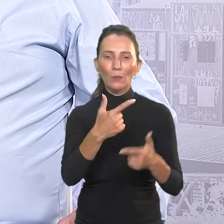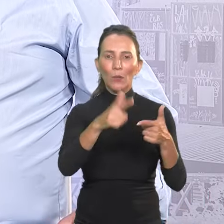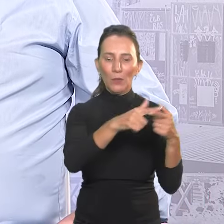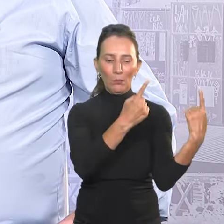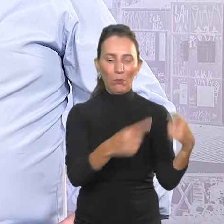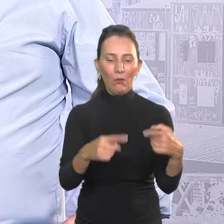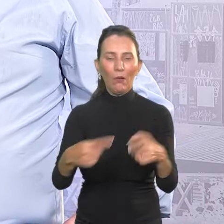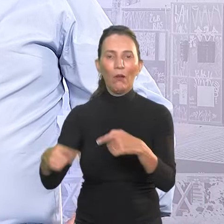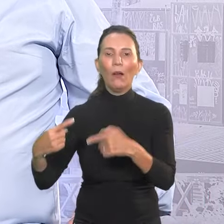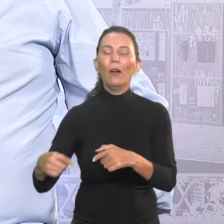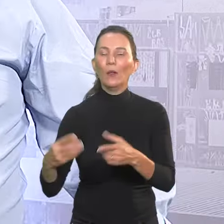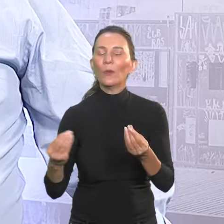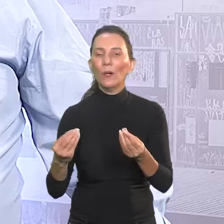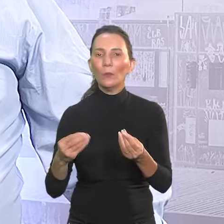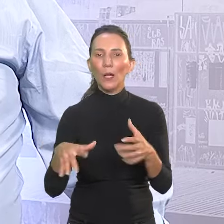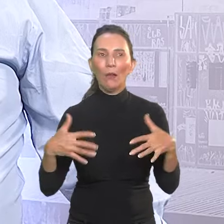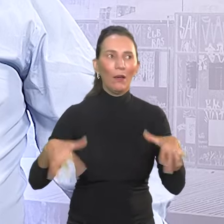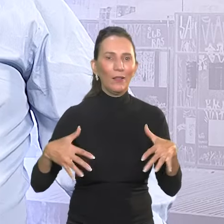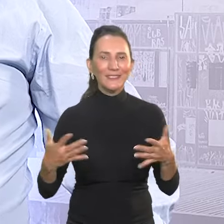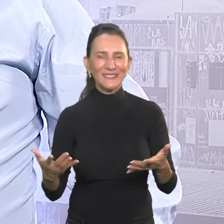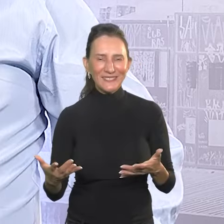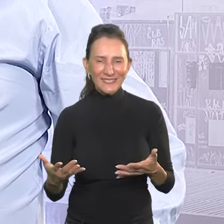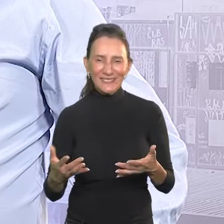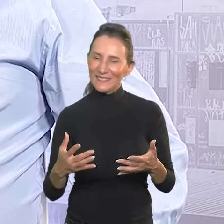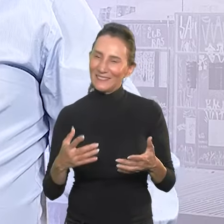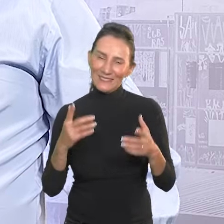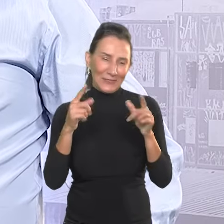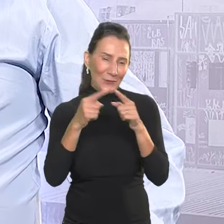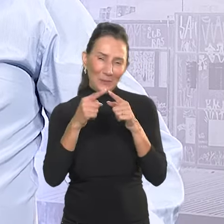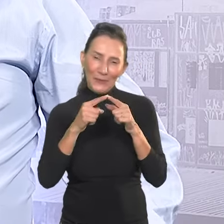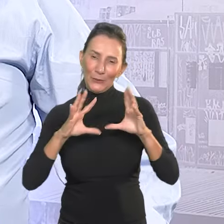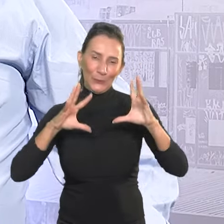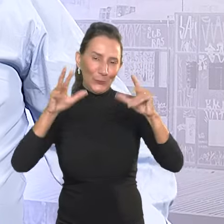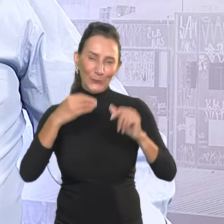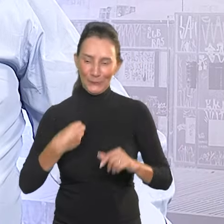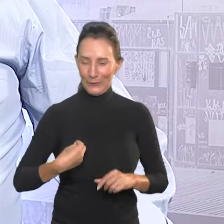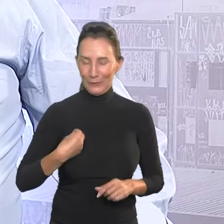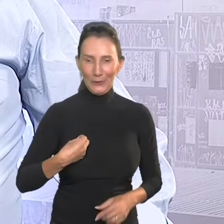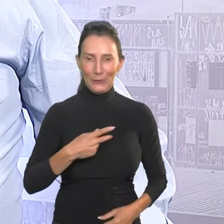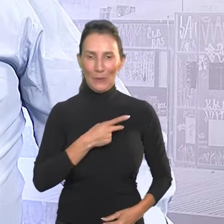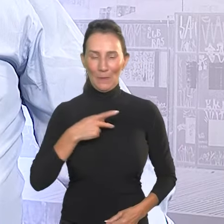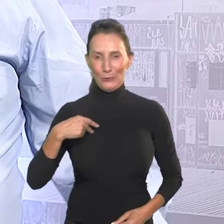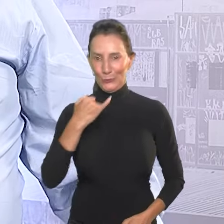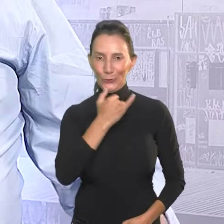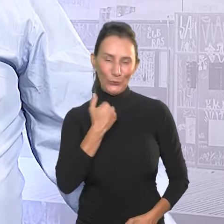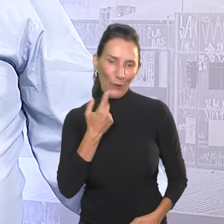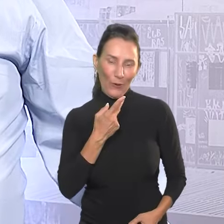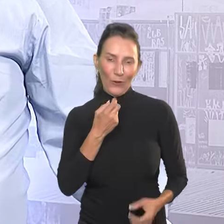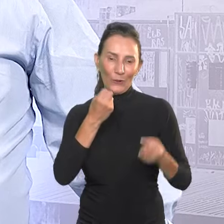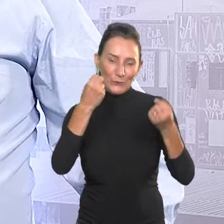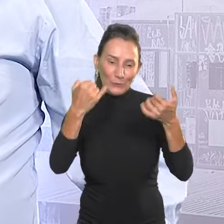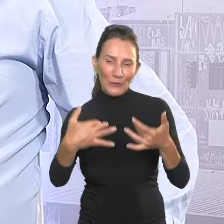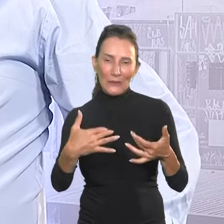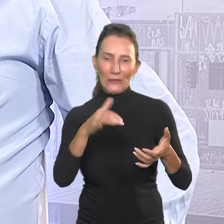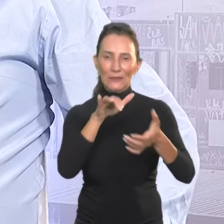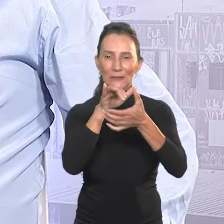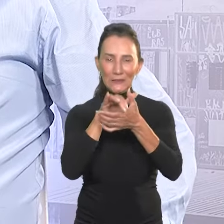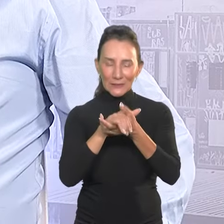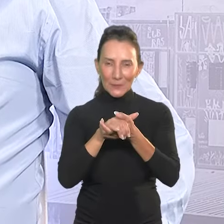ela vai ter que enfrentar durante o tempo. Assim é tudo na vida. O pastor comenta sobre os casamentos. Poxa,